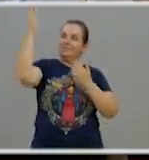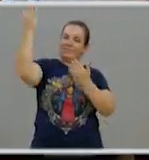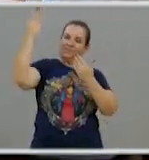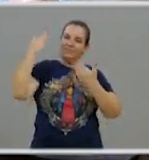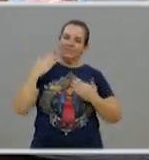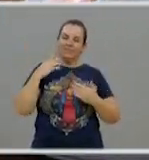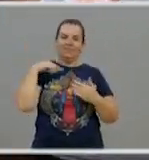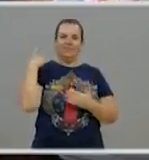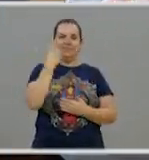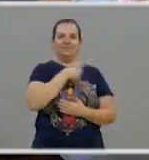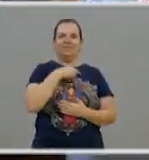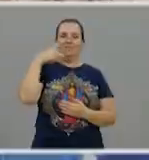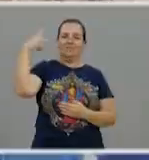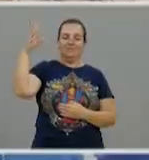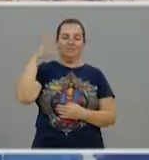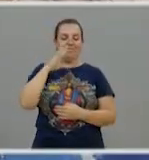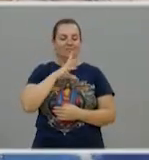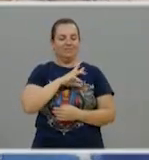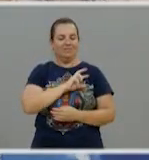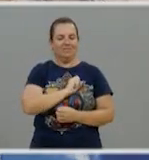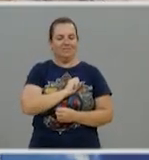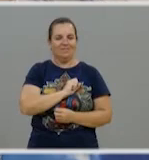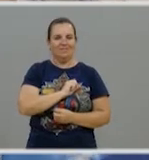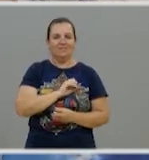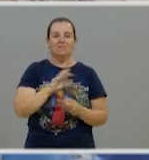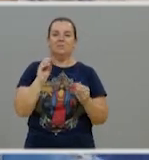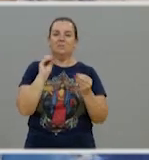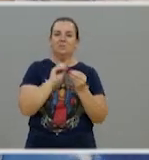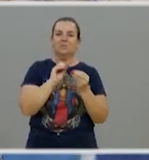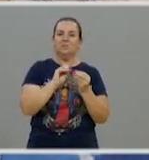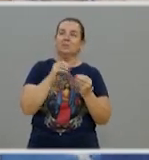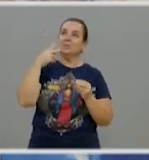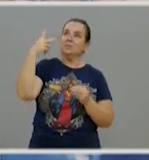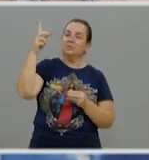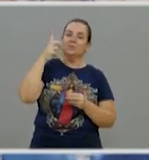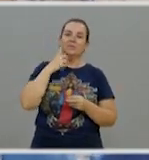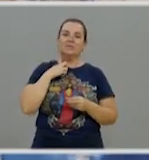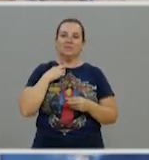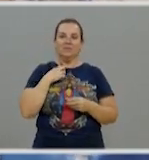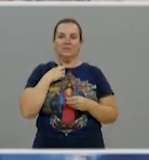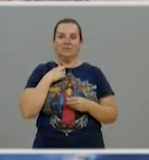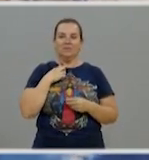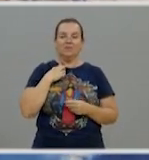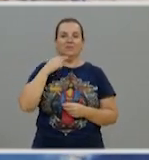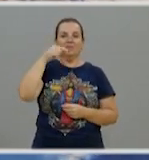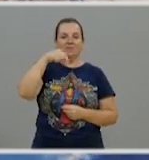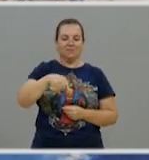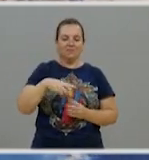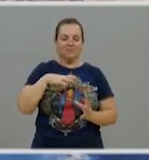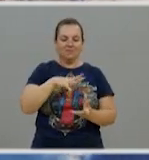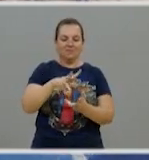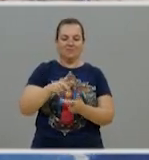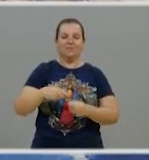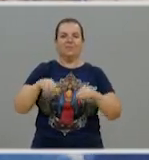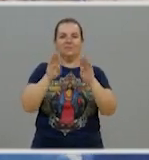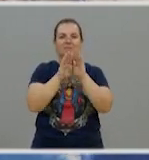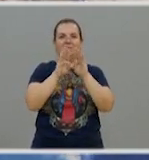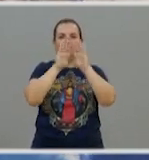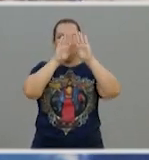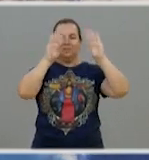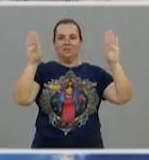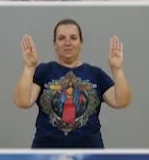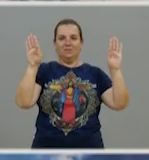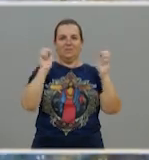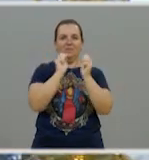o vosso nome. Venha a nós o vosso reino, seja feita a vossa vontade, assim